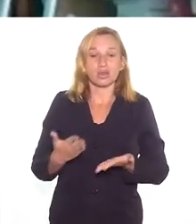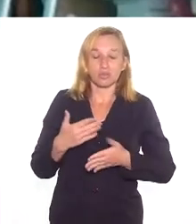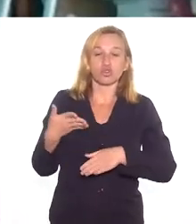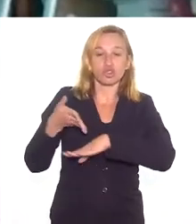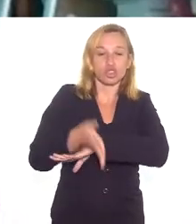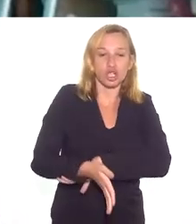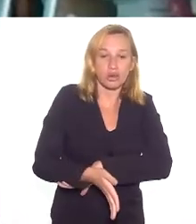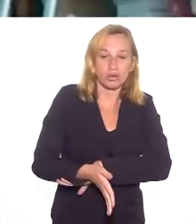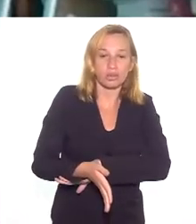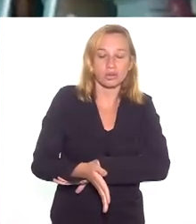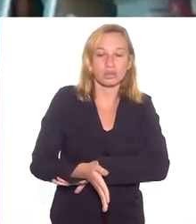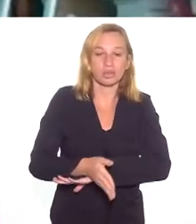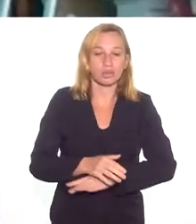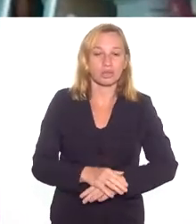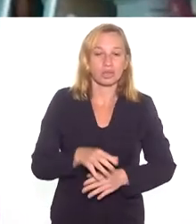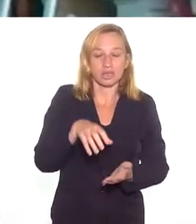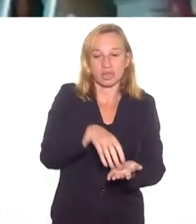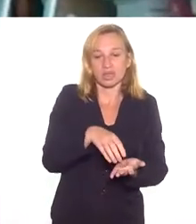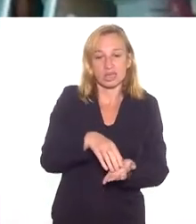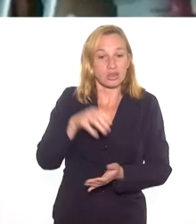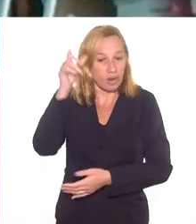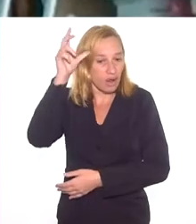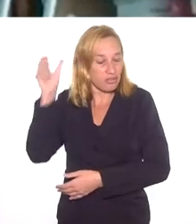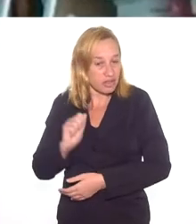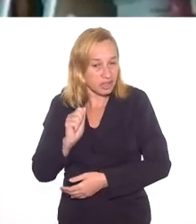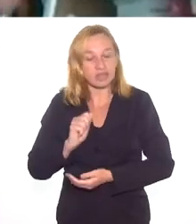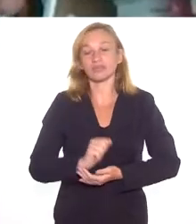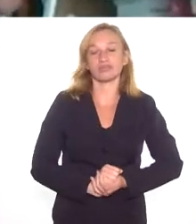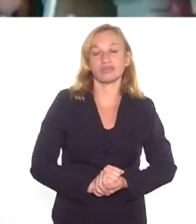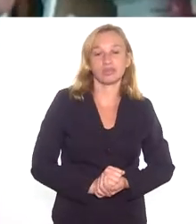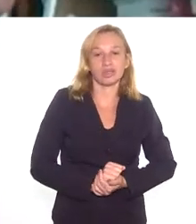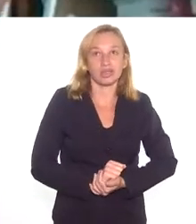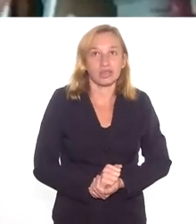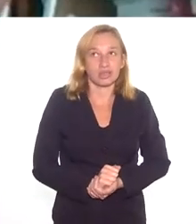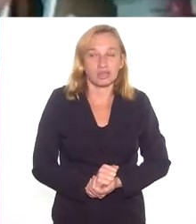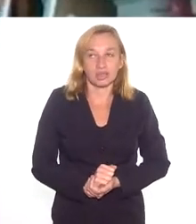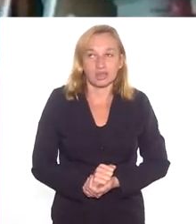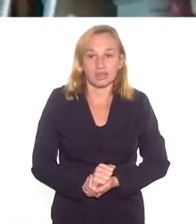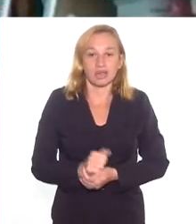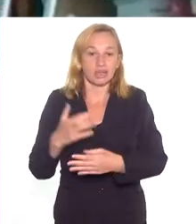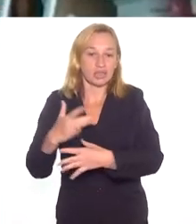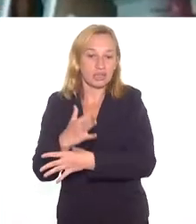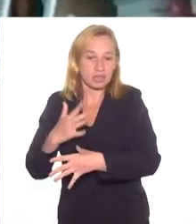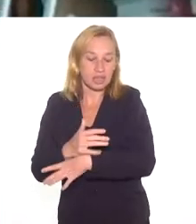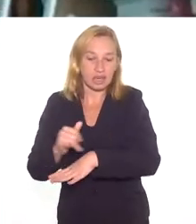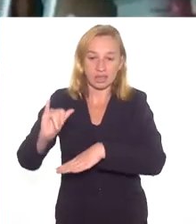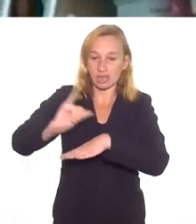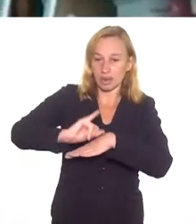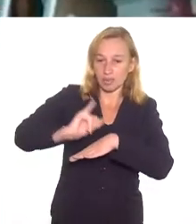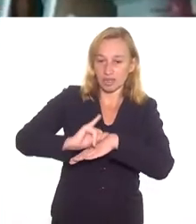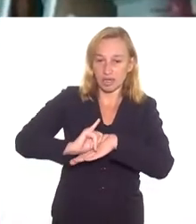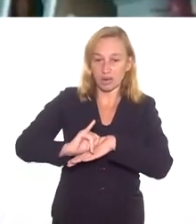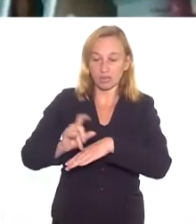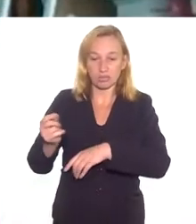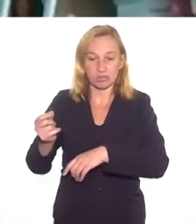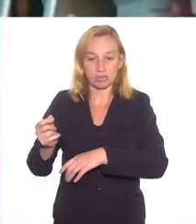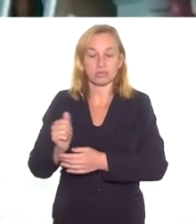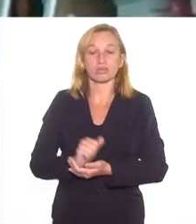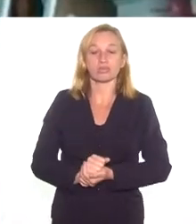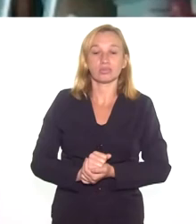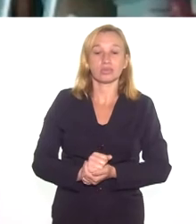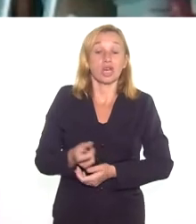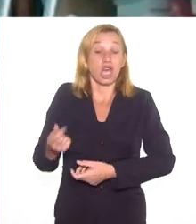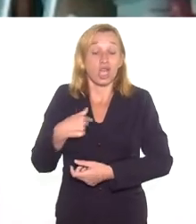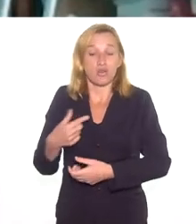o clima daquela época. Portanto, eu chego na República Centro-Africana, depois de ter sido formado na Universidade Católica de Louvain